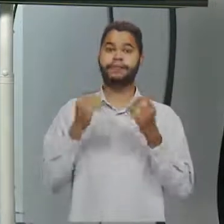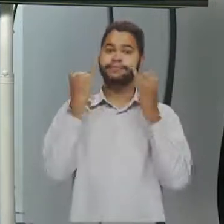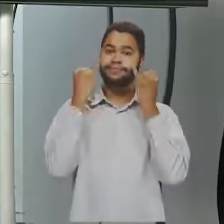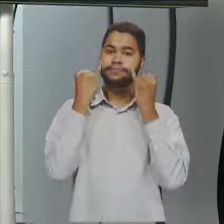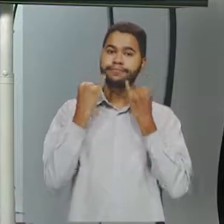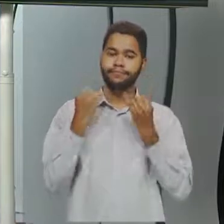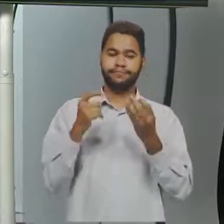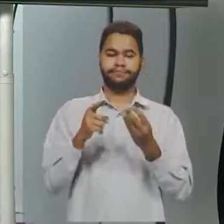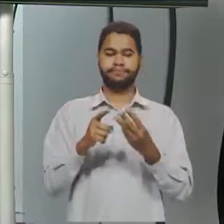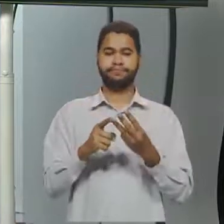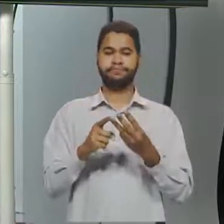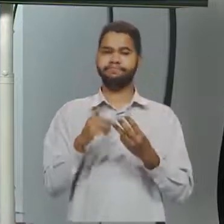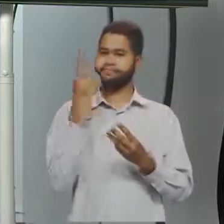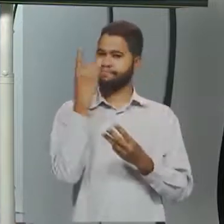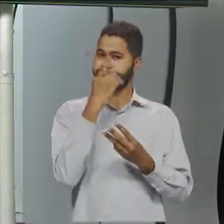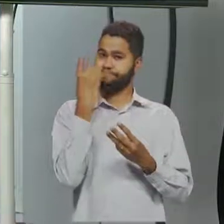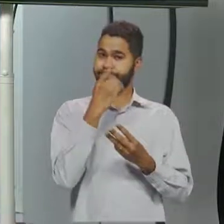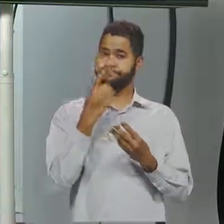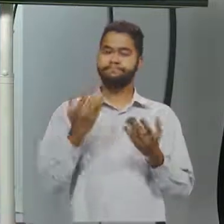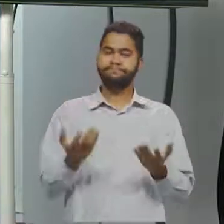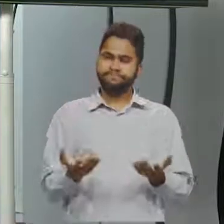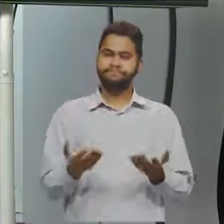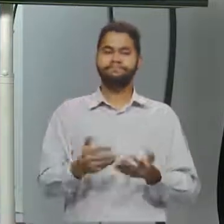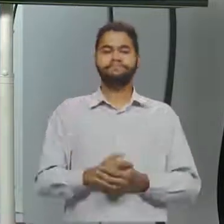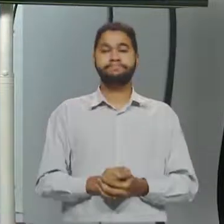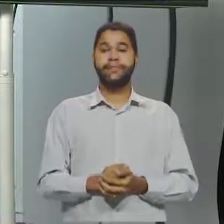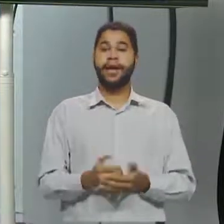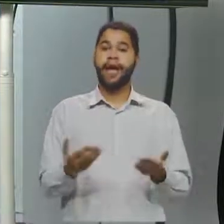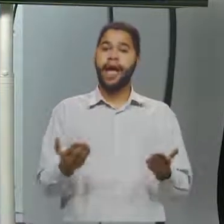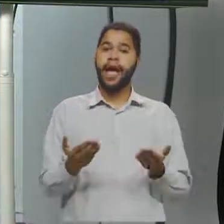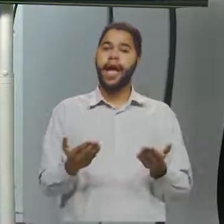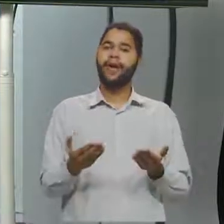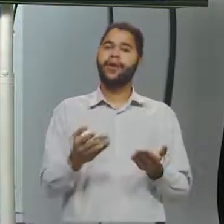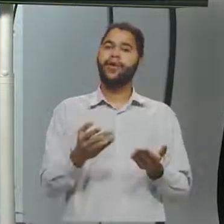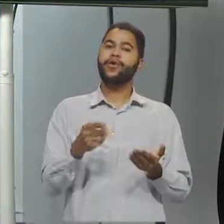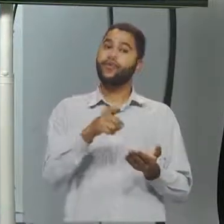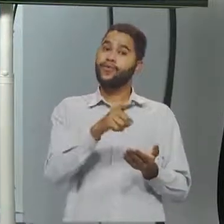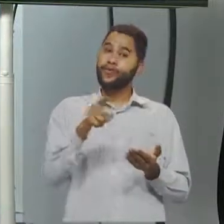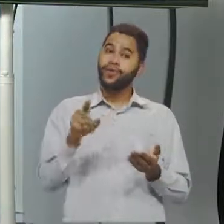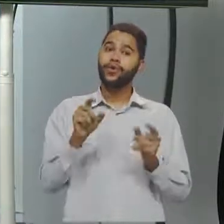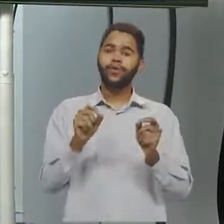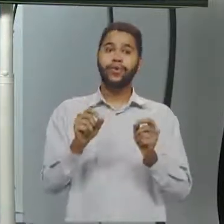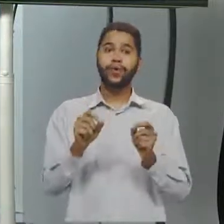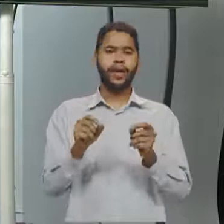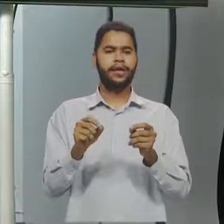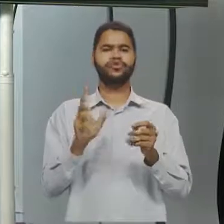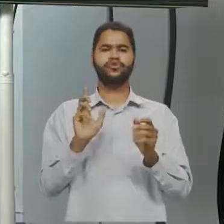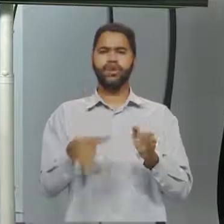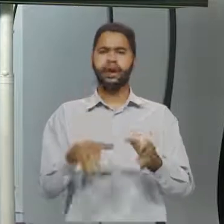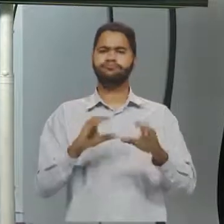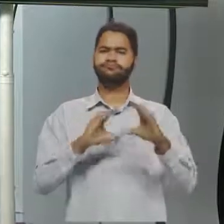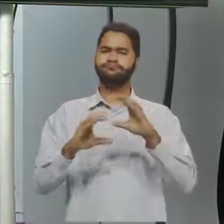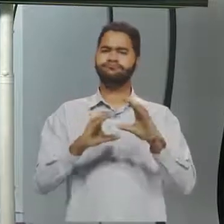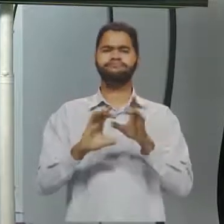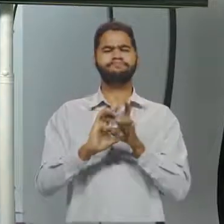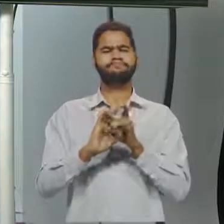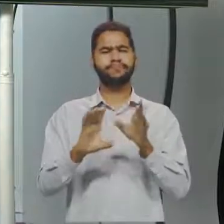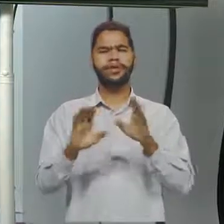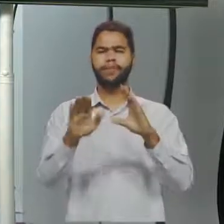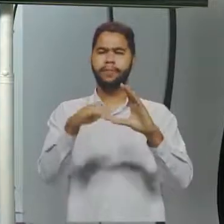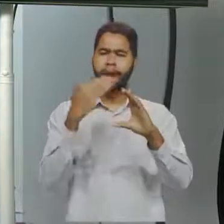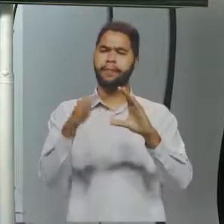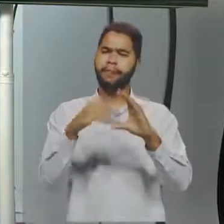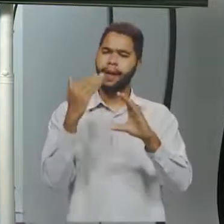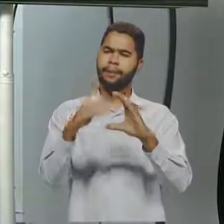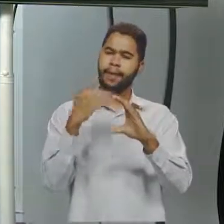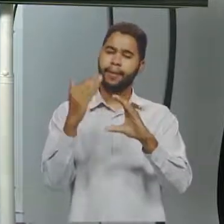Moreira e o Daniel Costa. Então é isso, agora é com você. Os nossos canais de comunicação estão abertos para receber